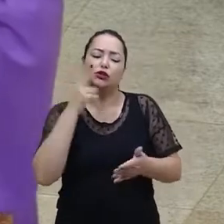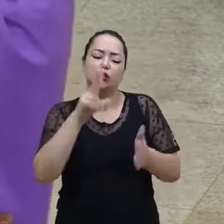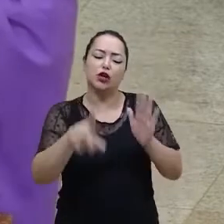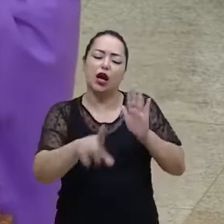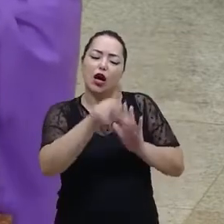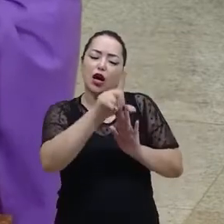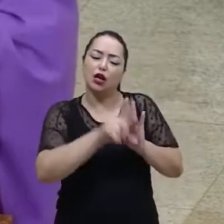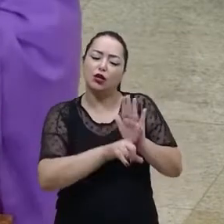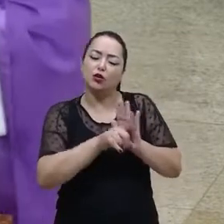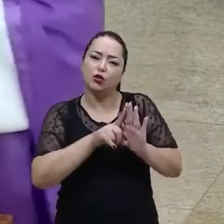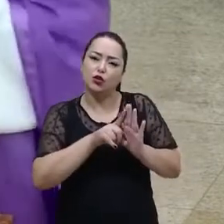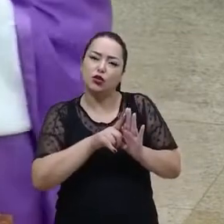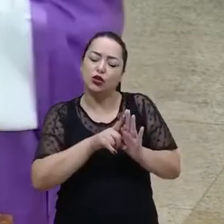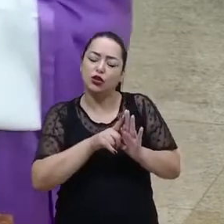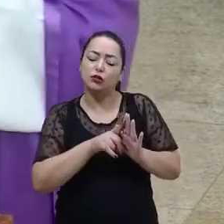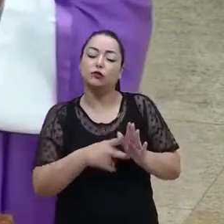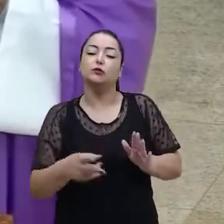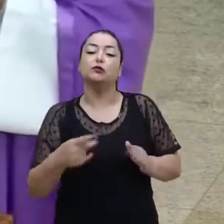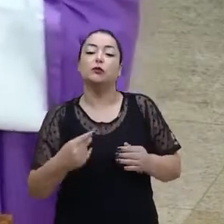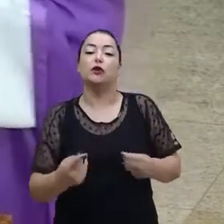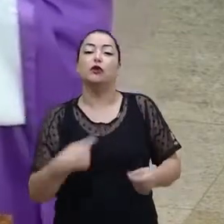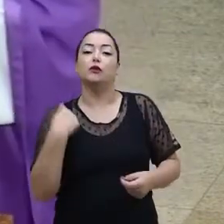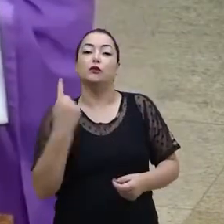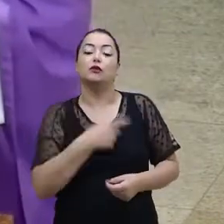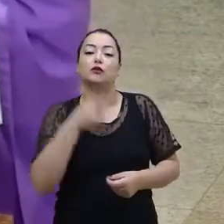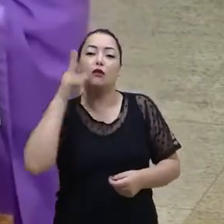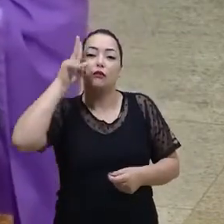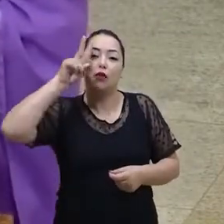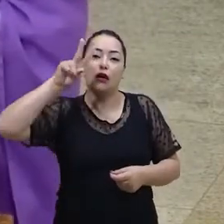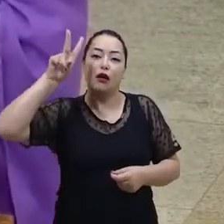nos Colocar diante